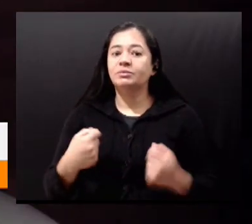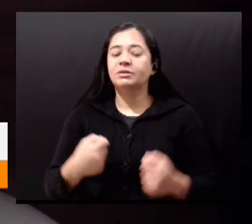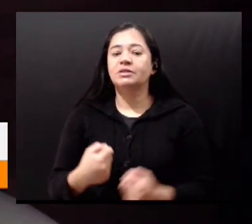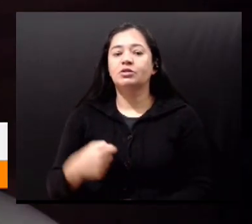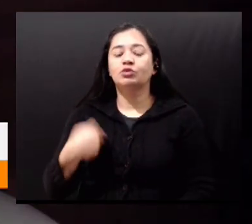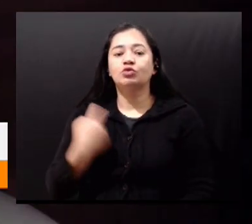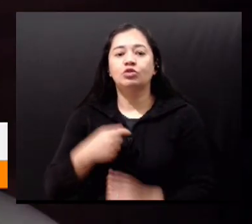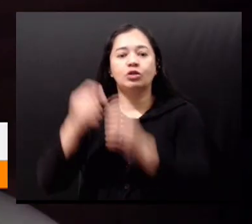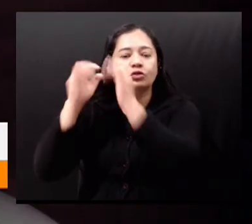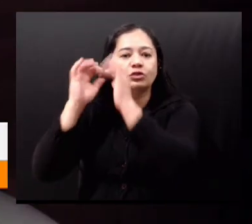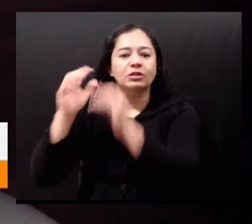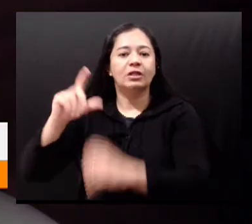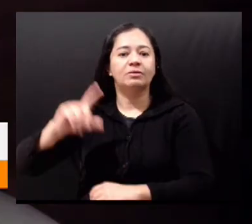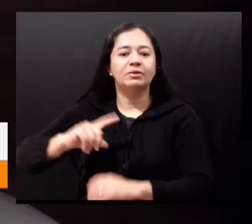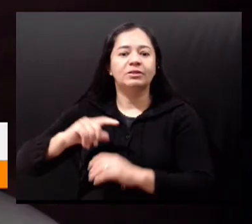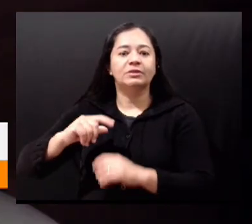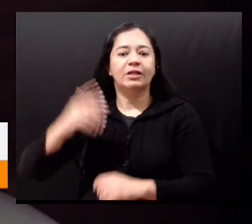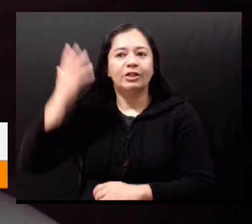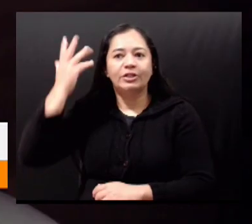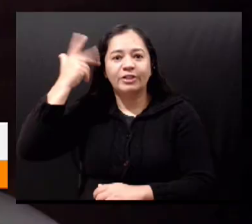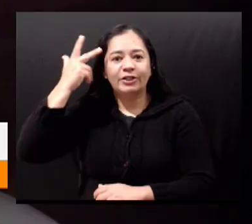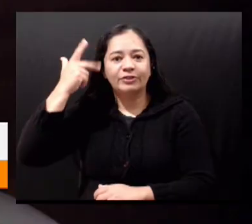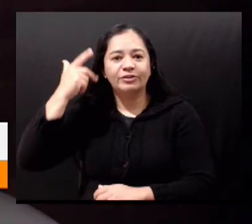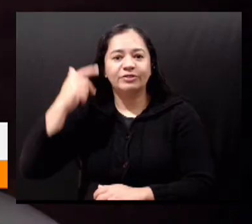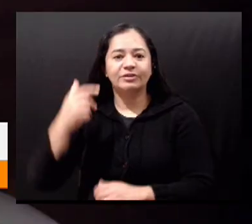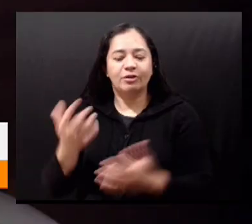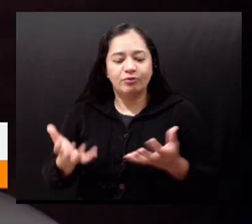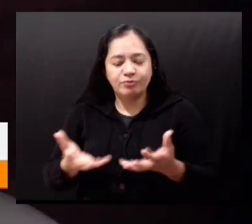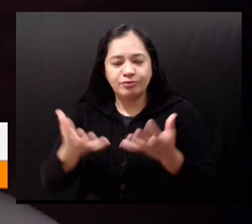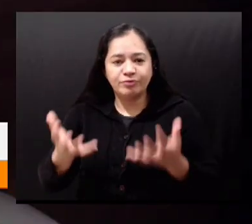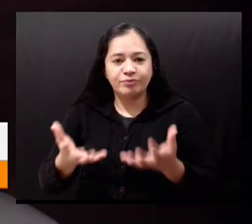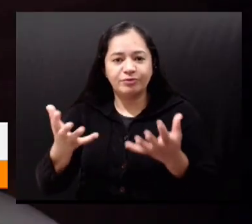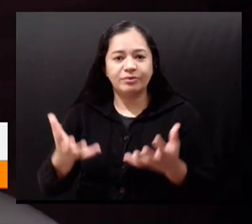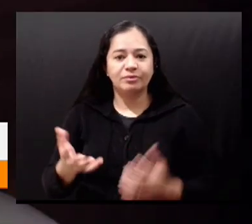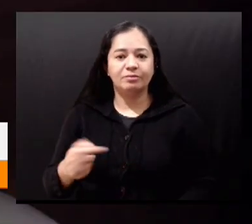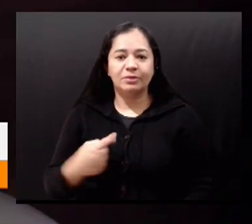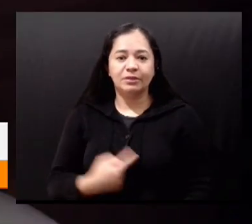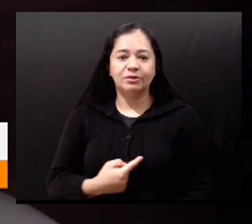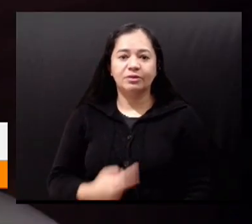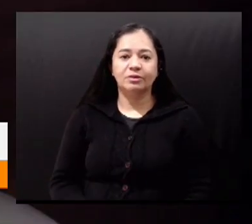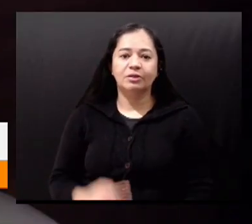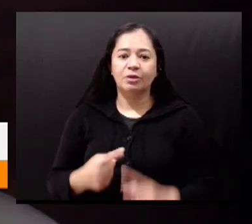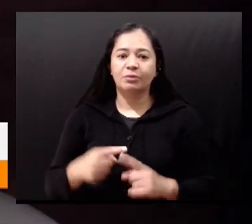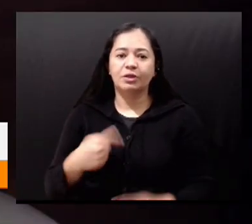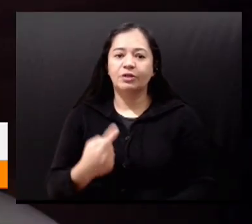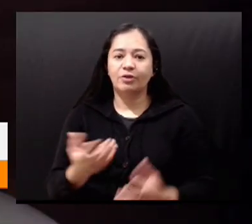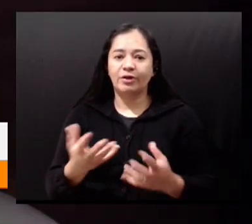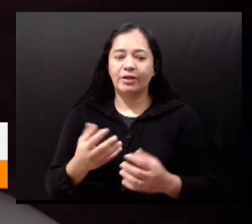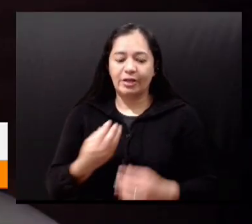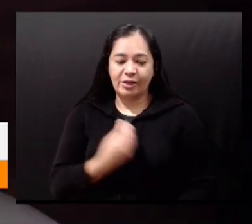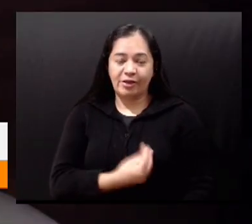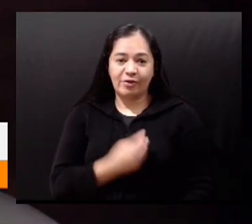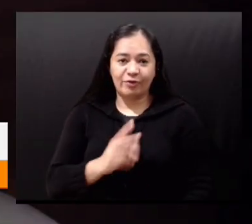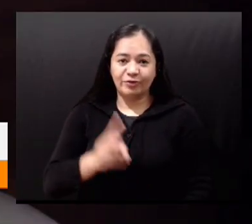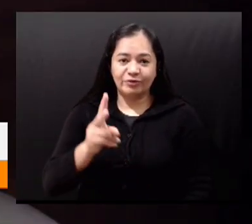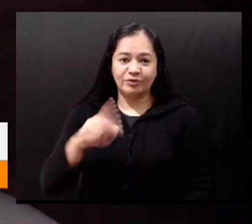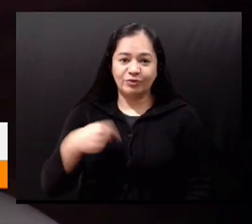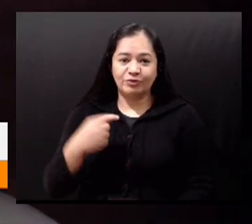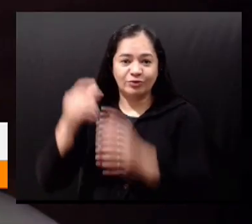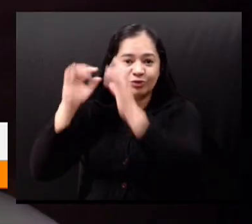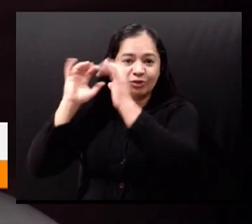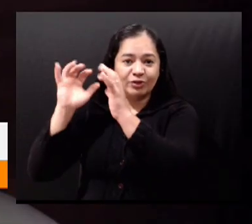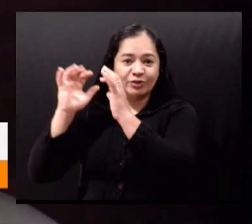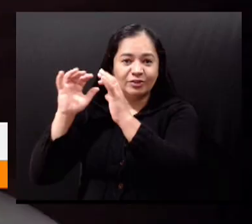tendência natural a reforçar a ameaça para a gente. Uhum. Porque a gente quer sobreviver. O nosso cérebro, eu costumo falar que o nosso cérebro é pré-histórico ainda, e ele